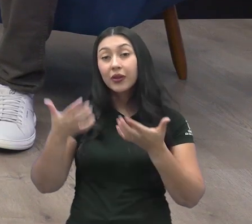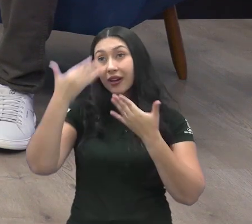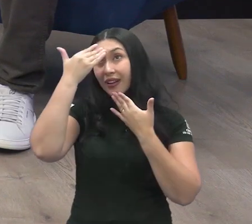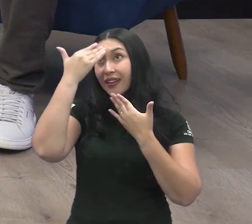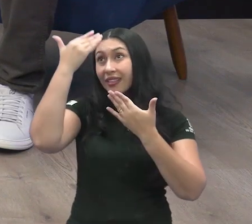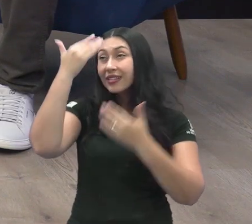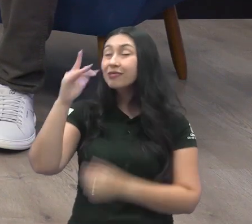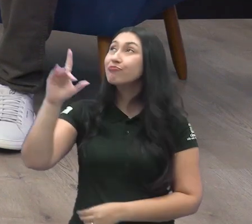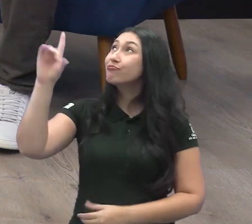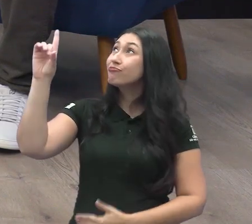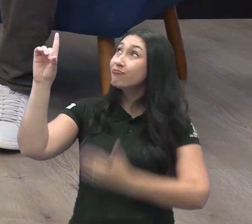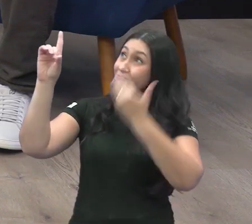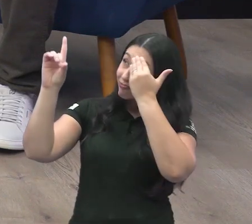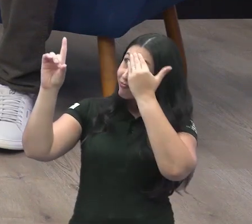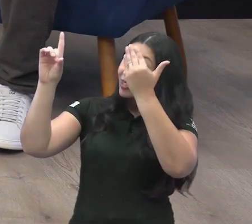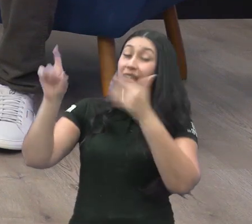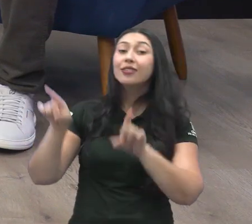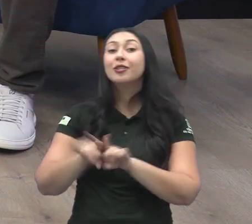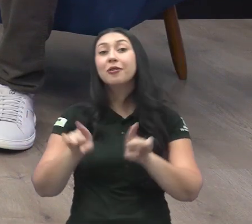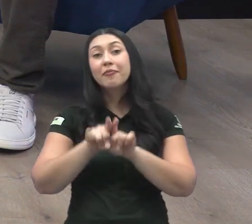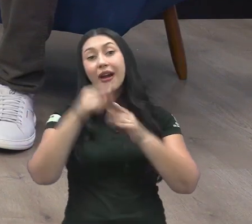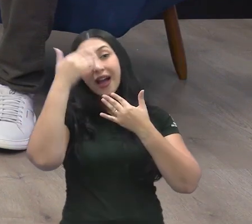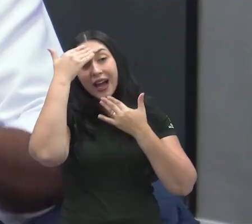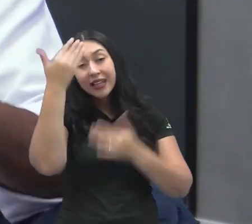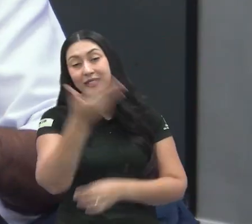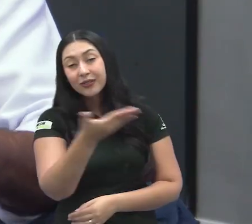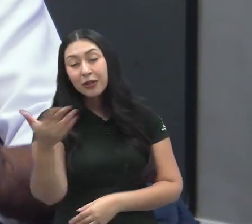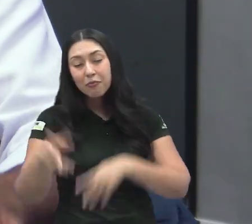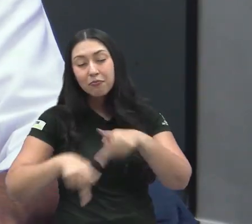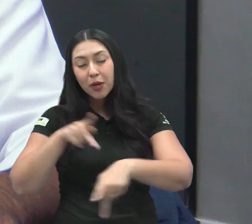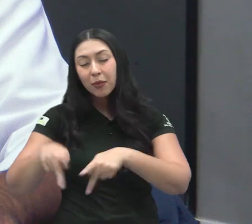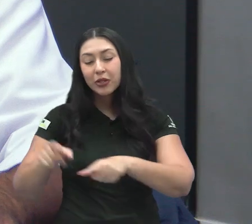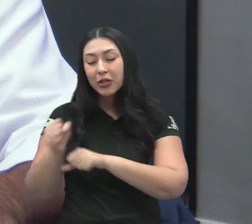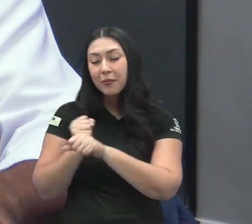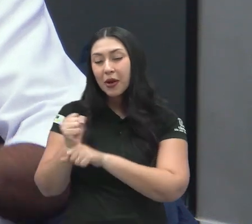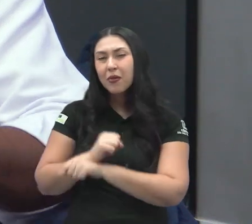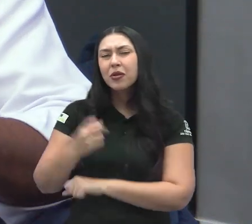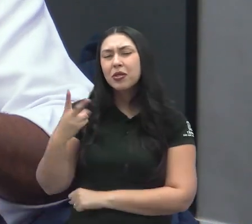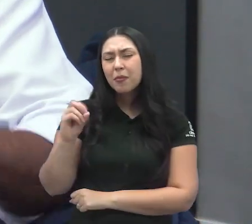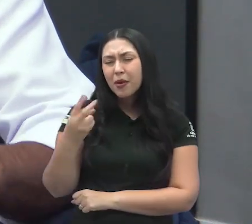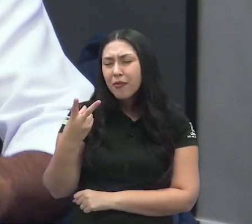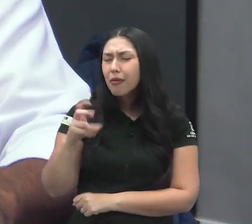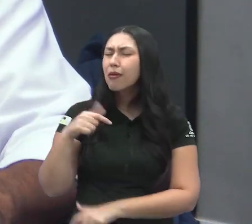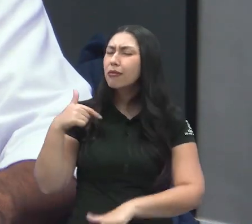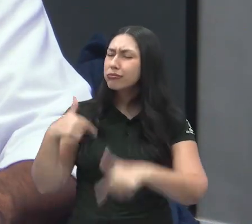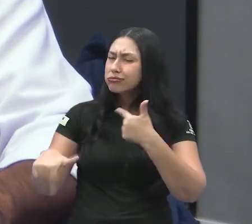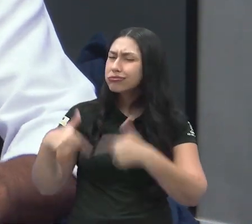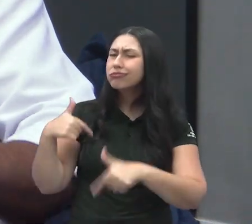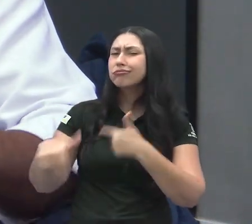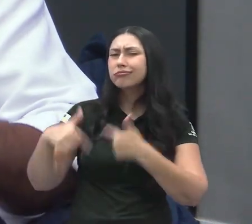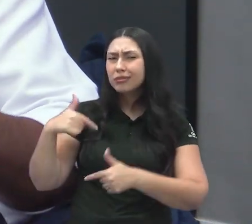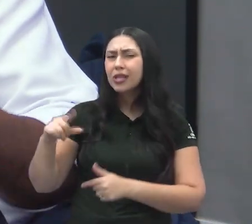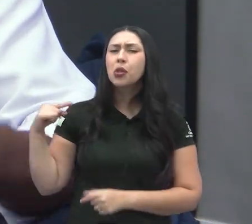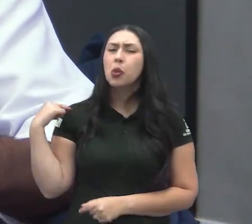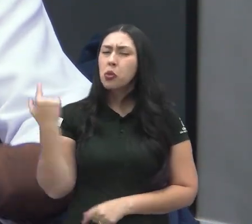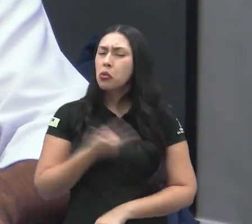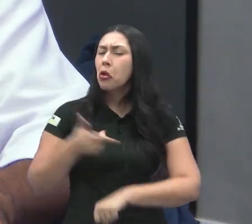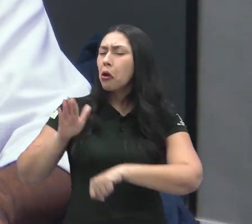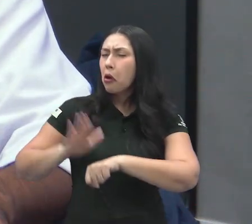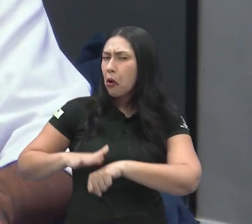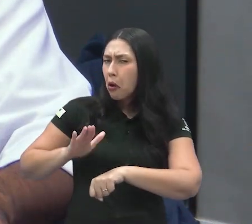agradecer a Deus, primeiramente, depois aos munícipes, o ano 2025, né, que foi de muito trabalho,